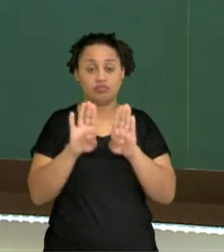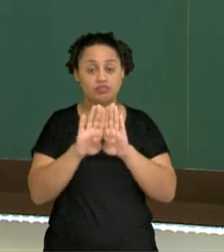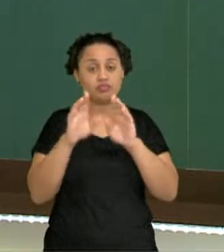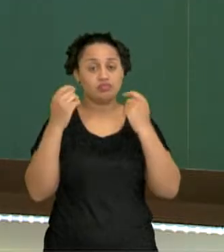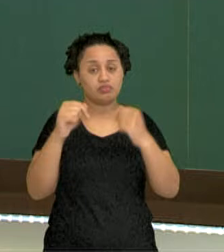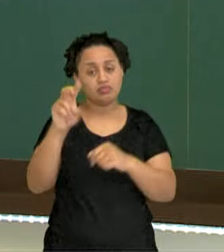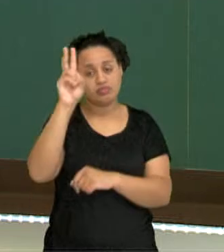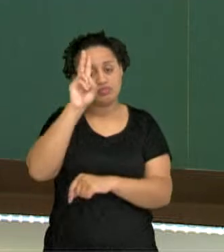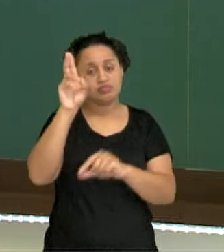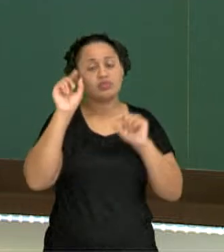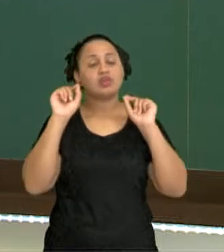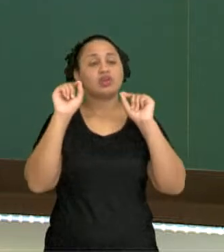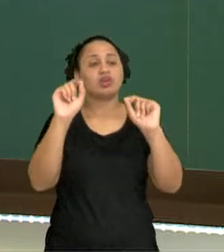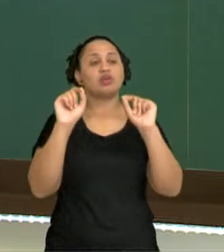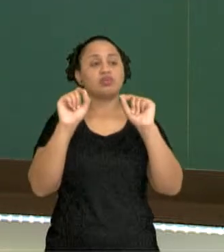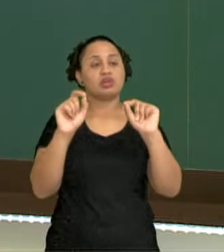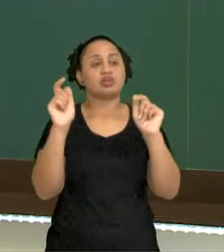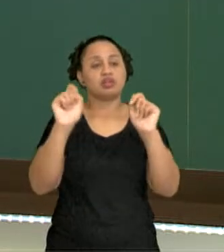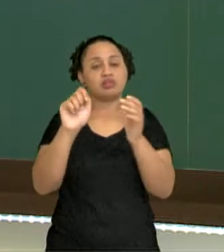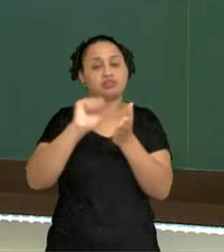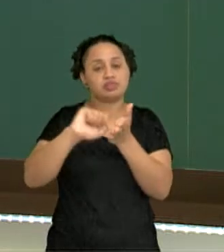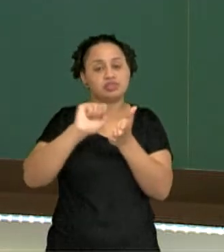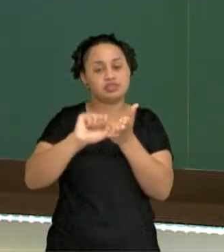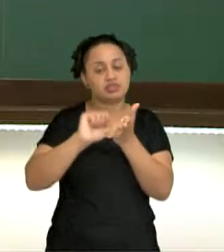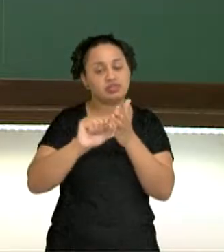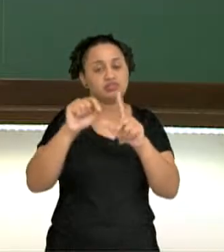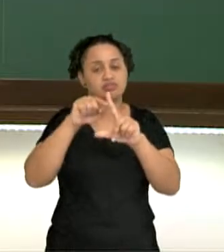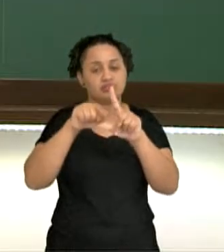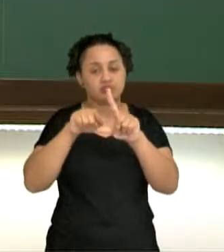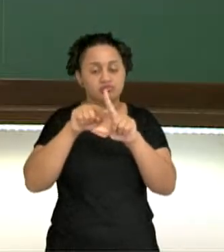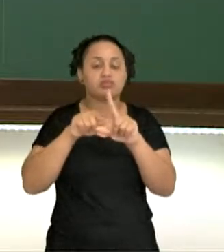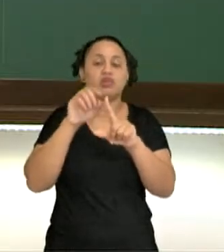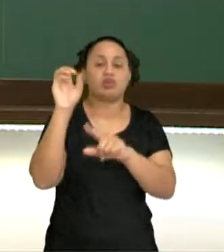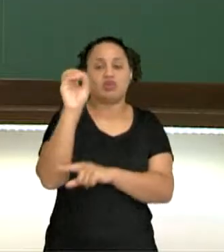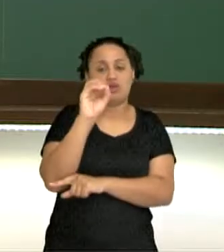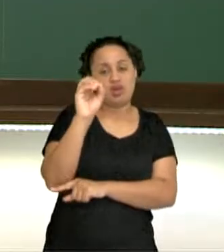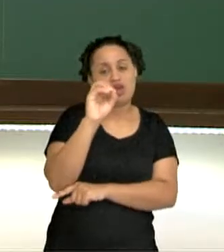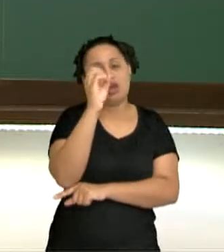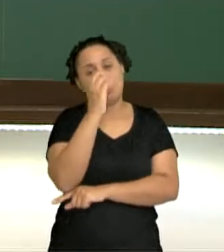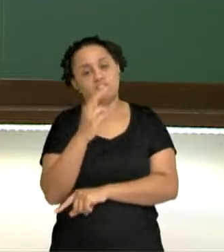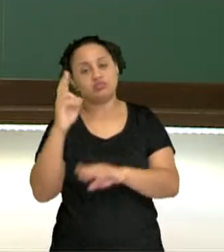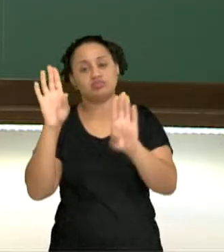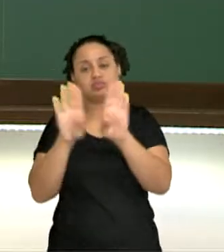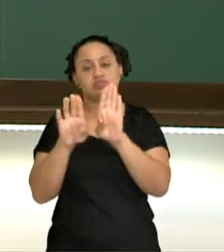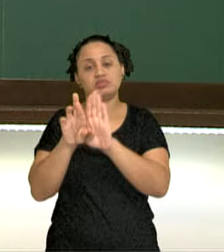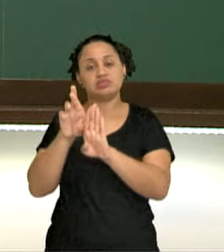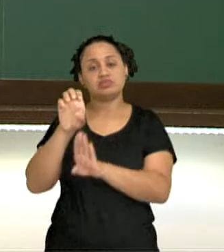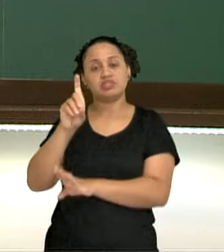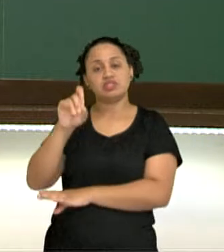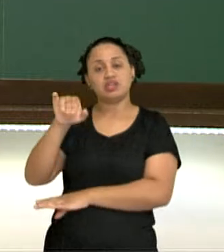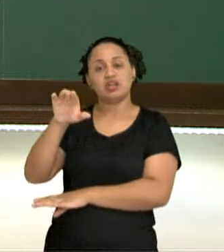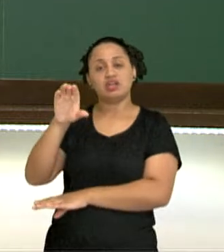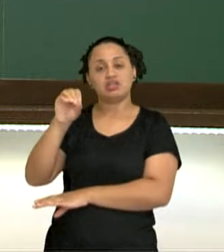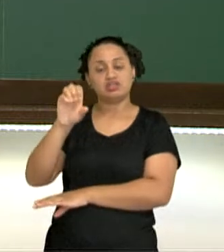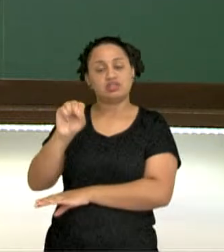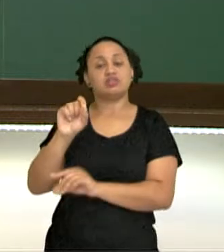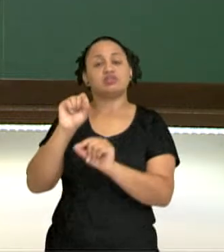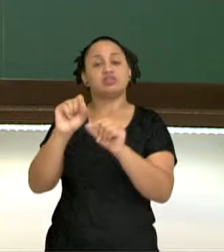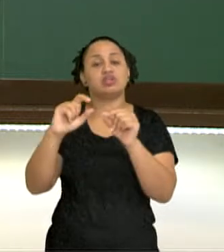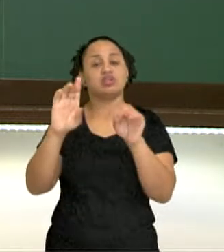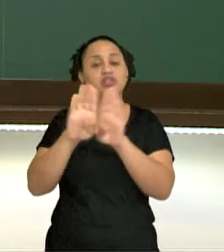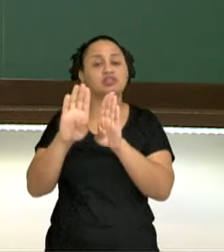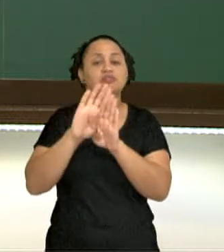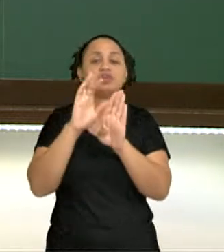esquecer que podemos escrever os ângulos tanto em graus como em radianos e que temos também